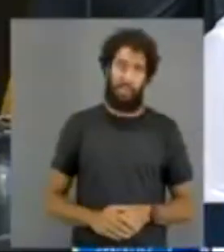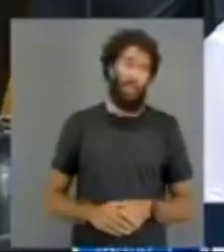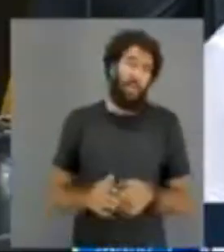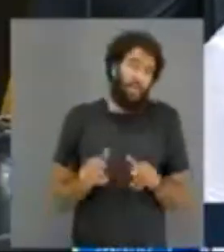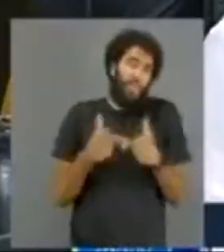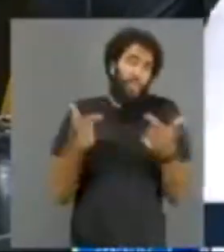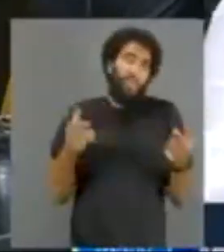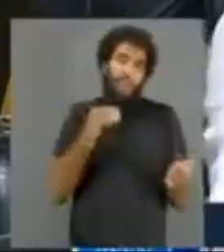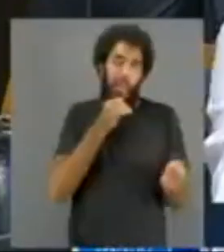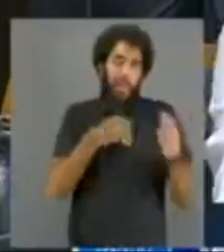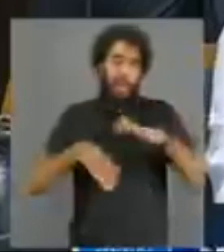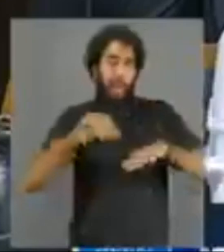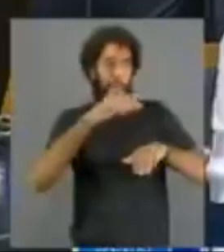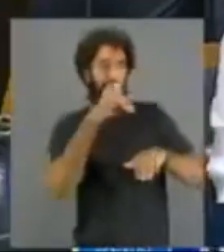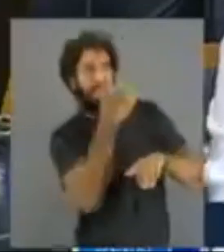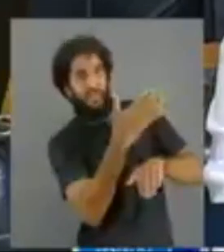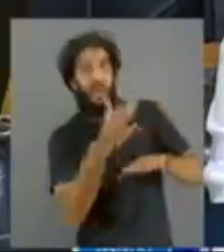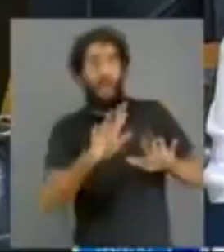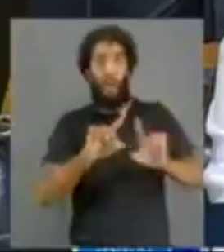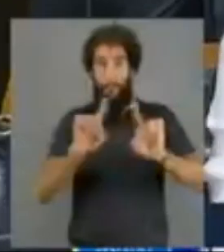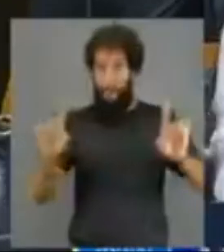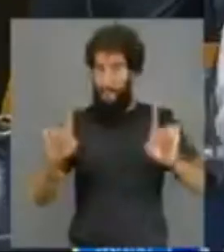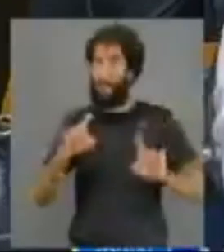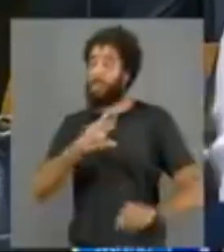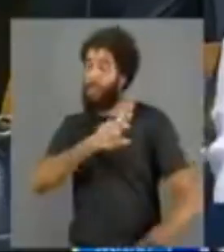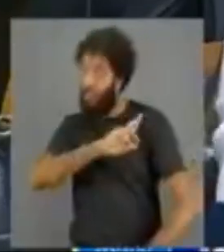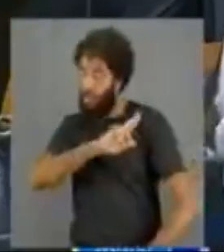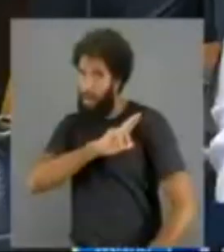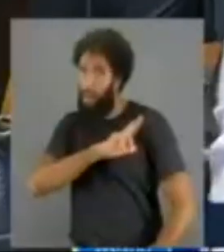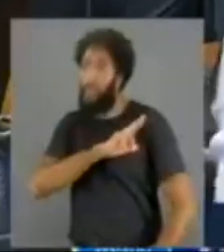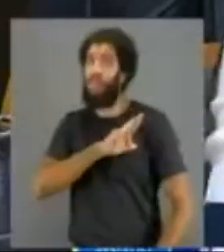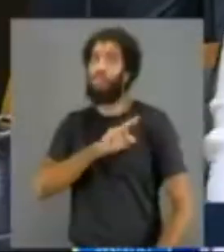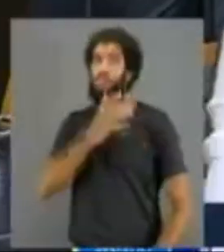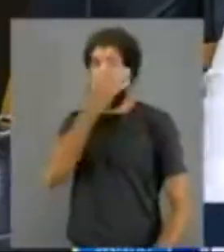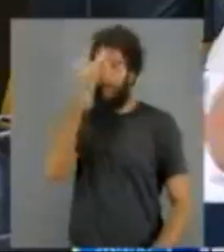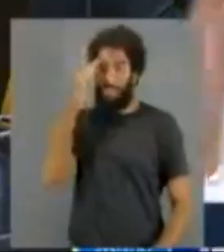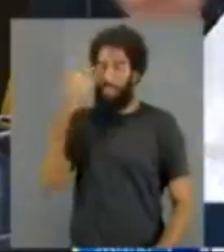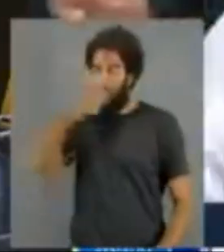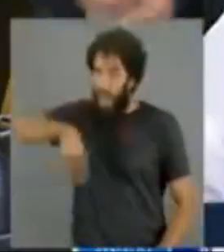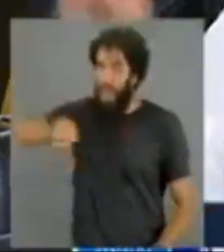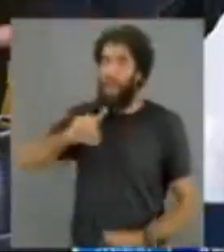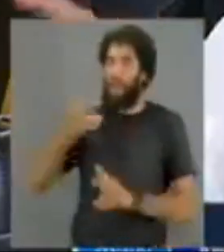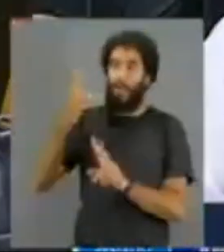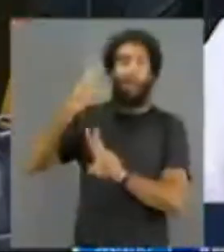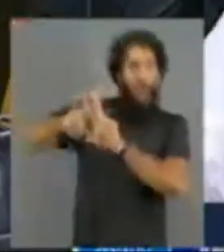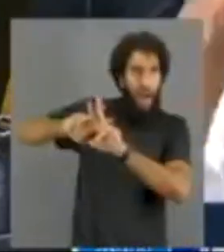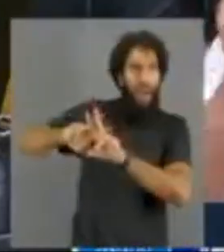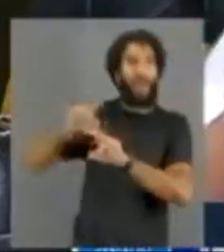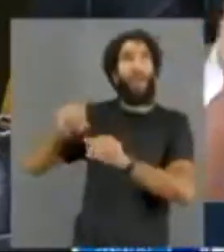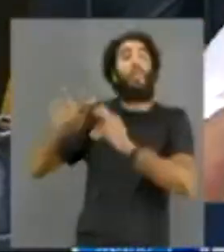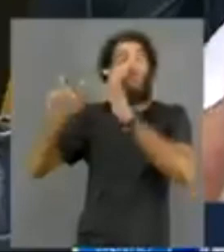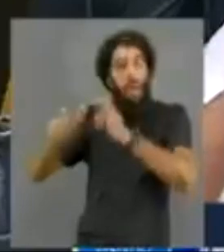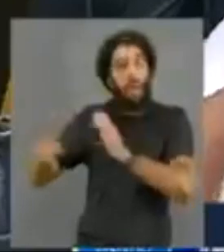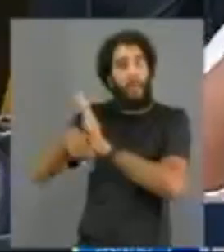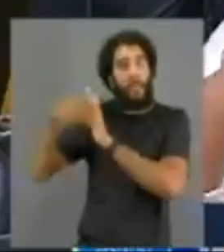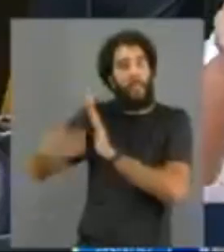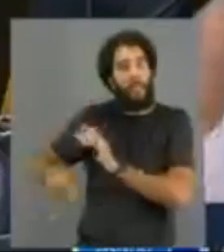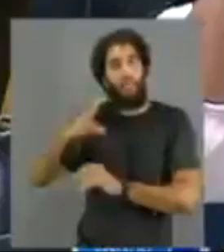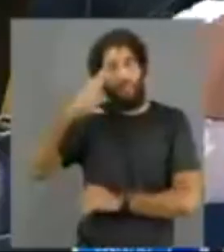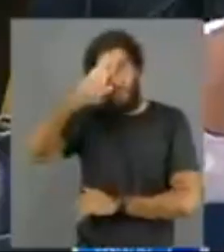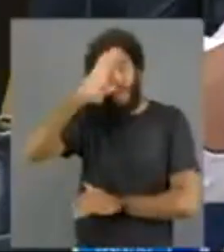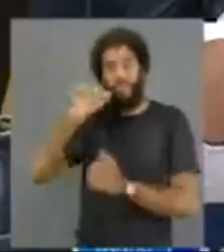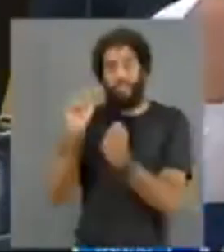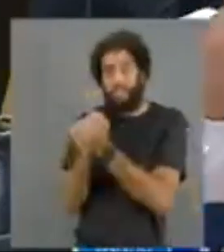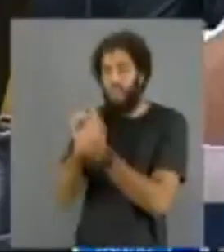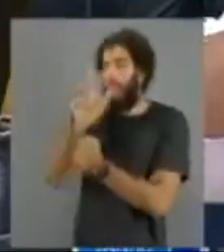ambiente internacional. Agora, a responsabilização e colocar os golpistas na cadeia, que é o lugar do Bolsonaro, junto com aqueles e